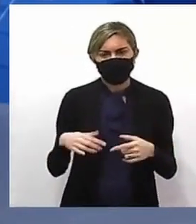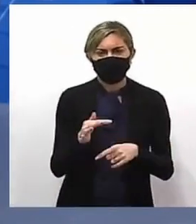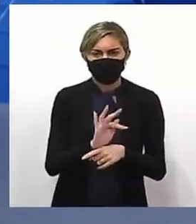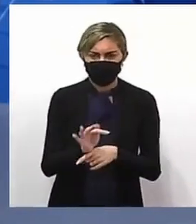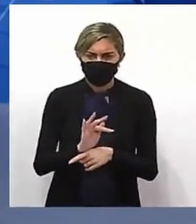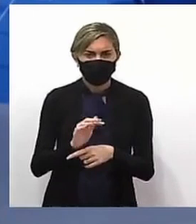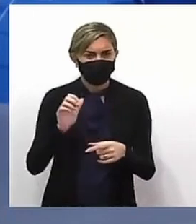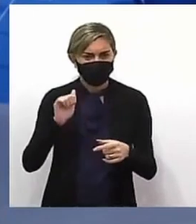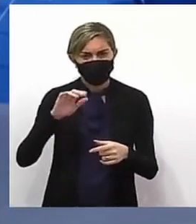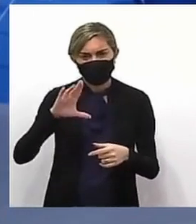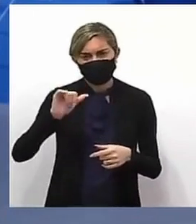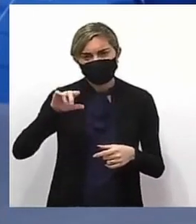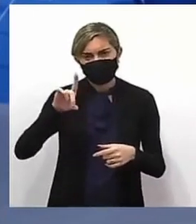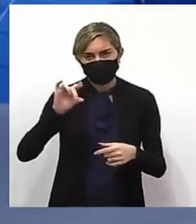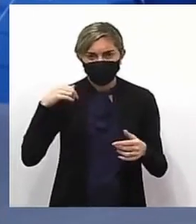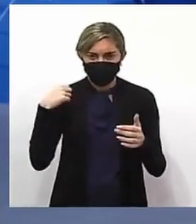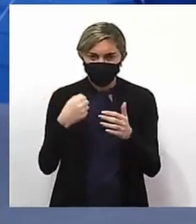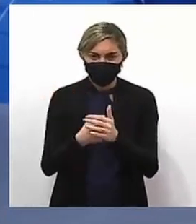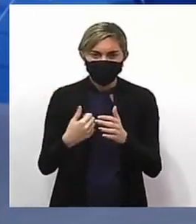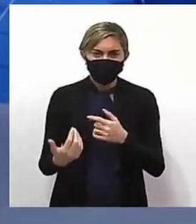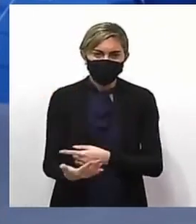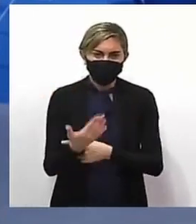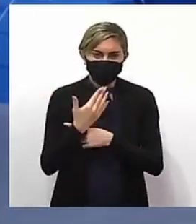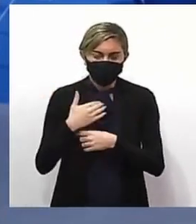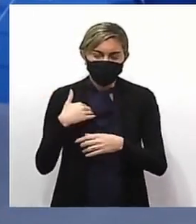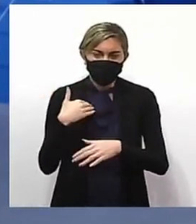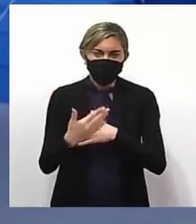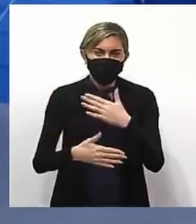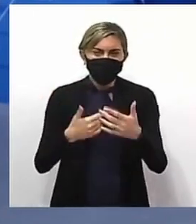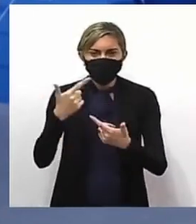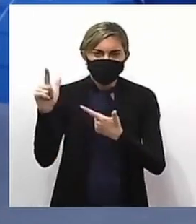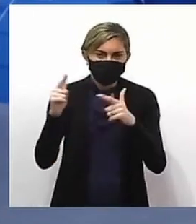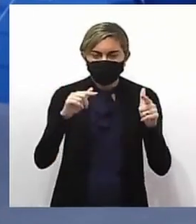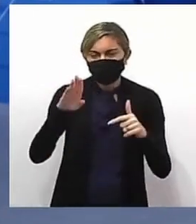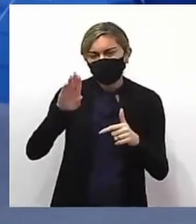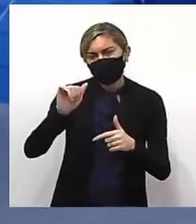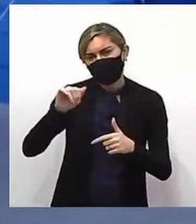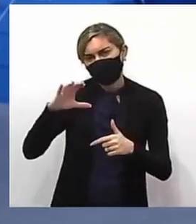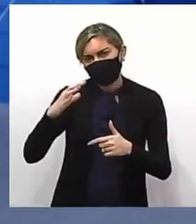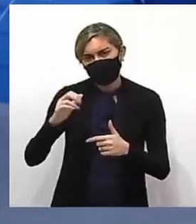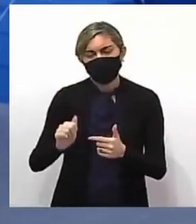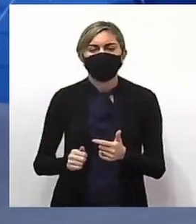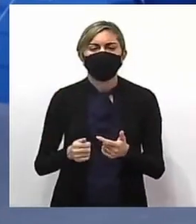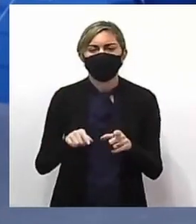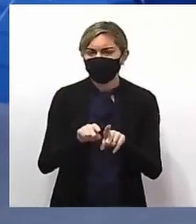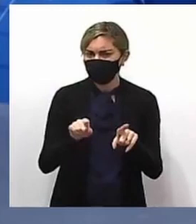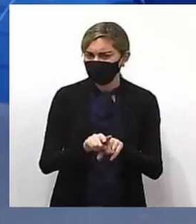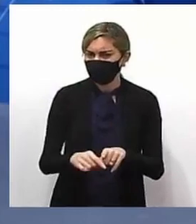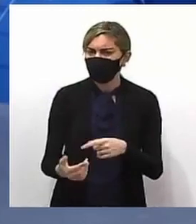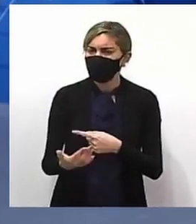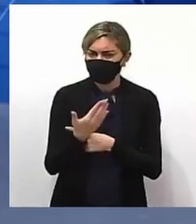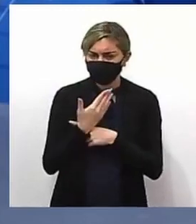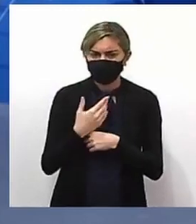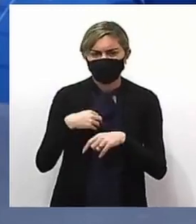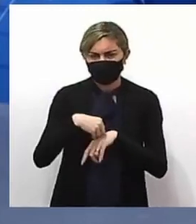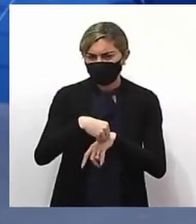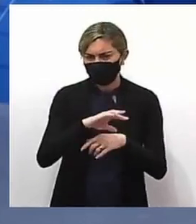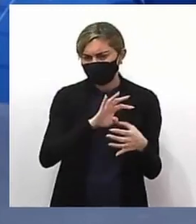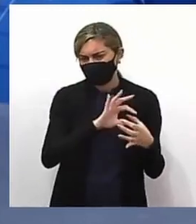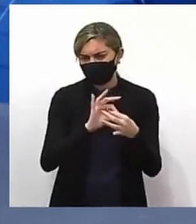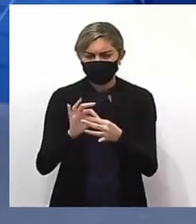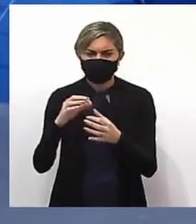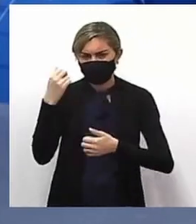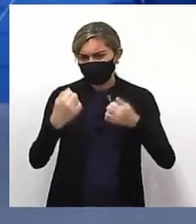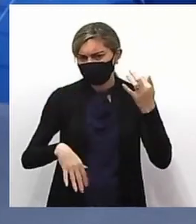chamado Acidente, e ele me ajudou bastante durante esse processo. Tem alguns outros filmes, tem Balsa, que é um filme do Marcelo Pedroso, que traz um contexto narrativo